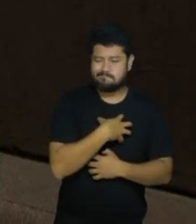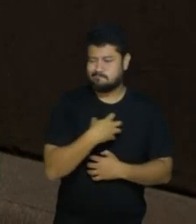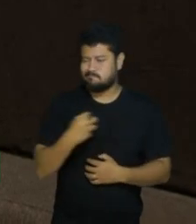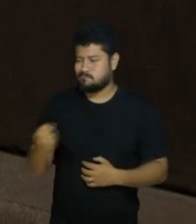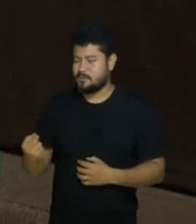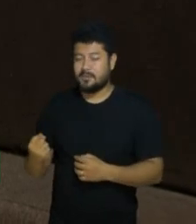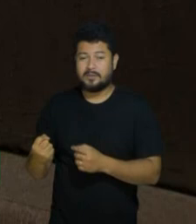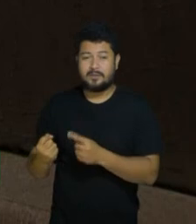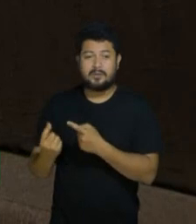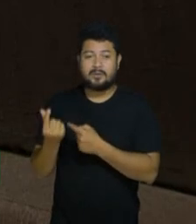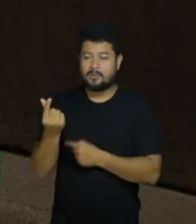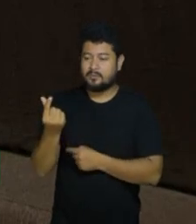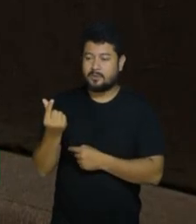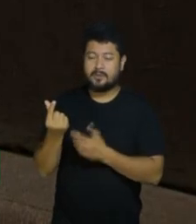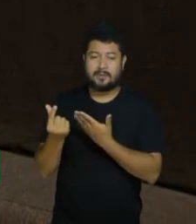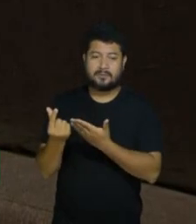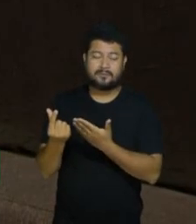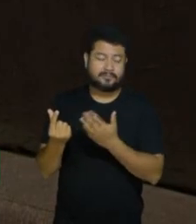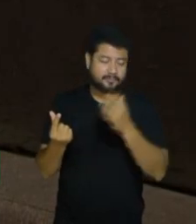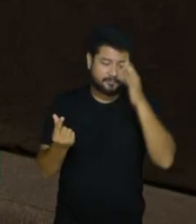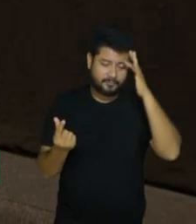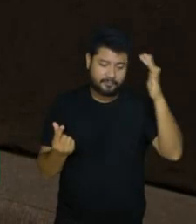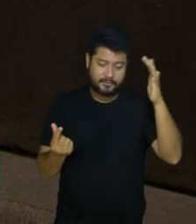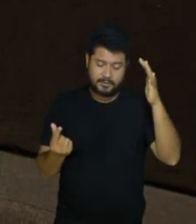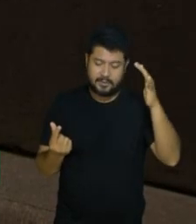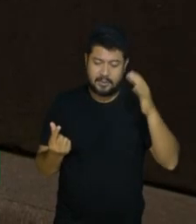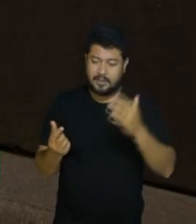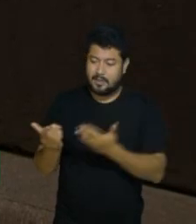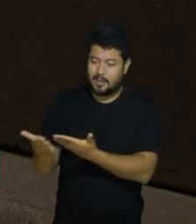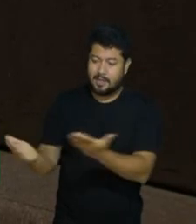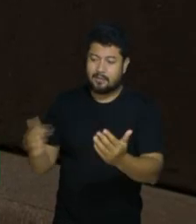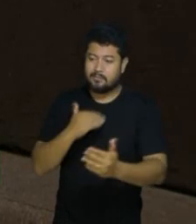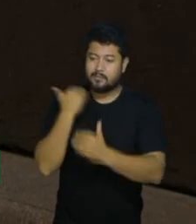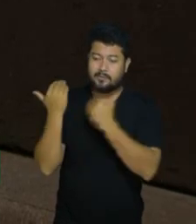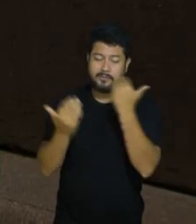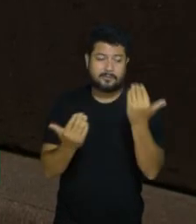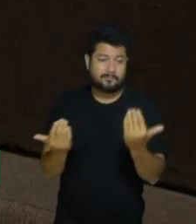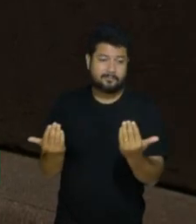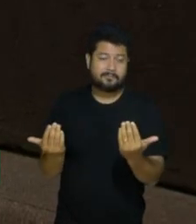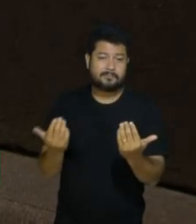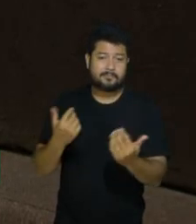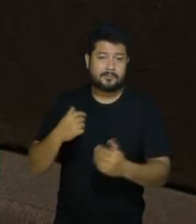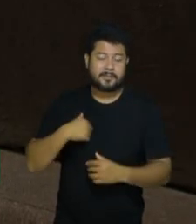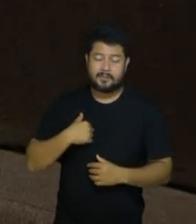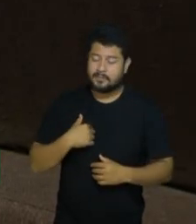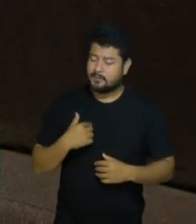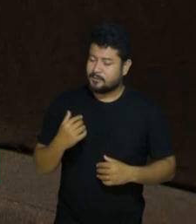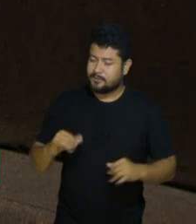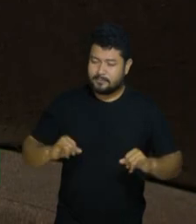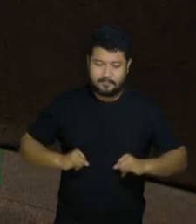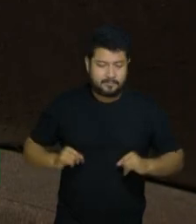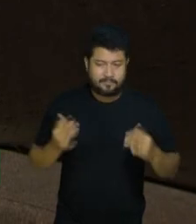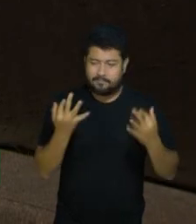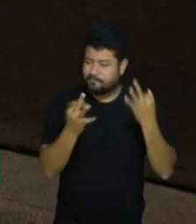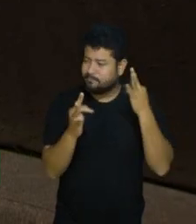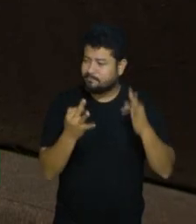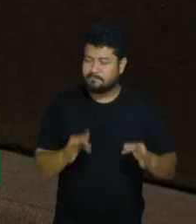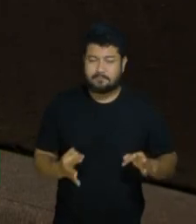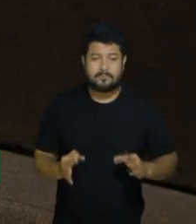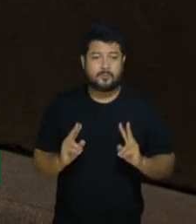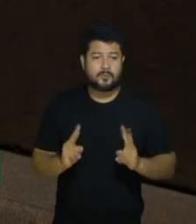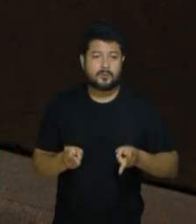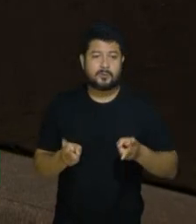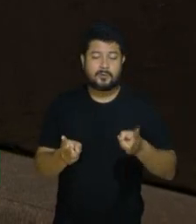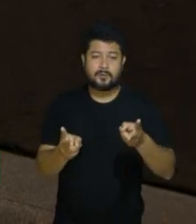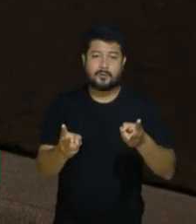crianças, partindo daqui, nos deixam essa dor inesgotável, nós,